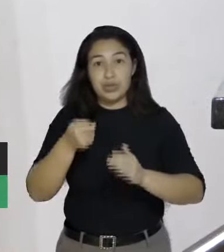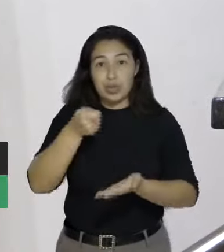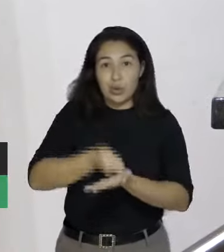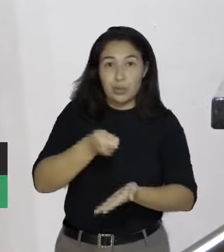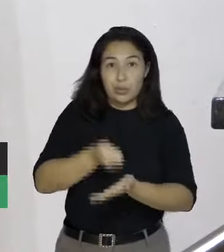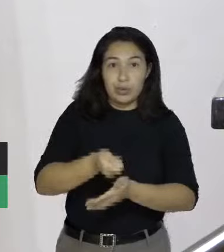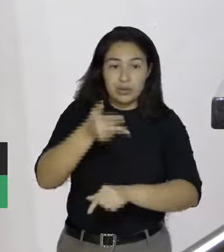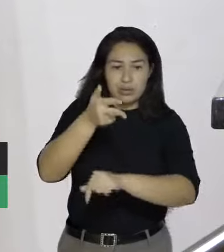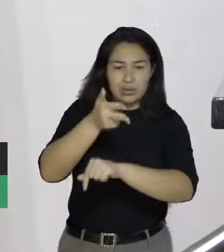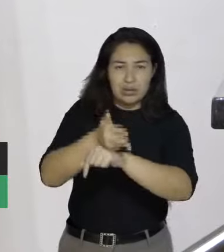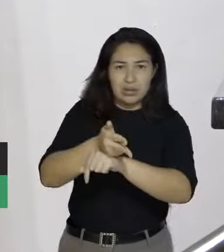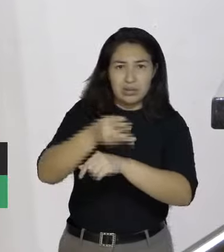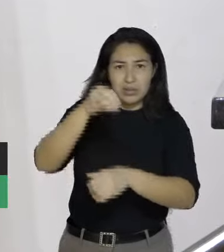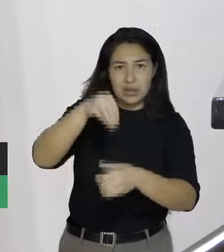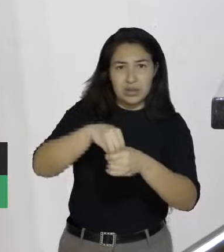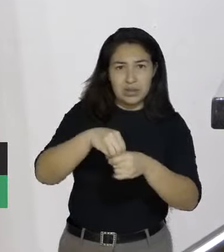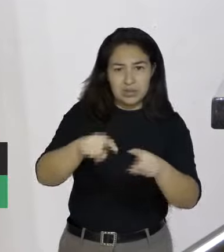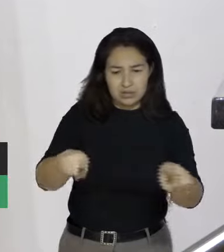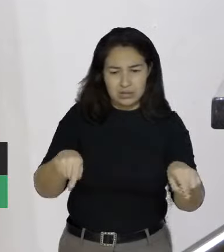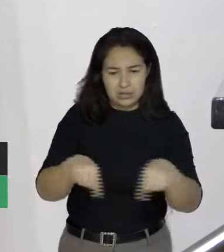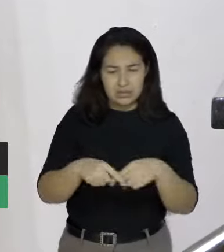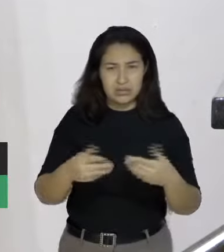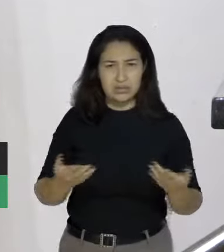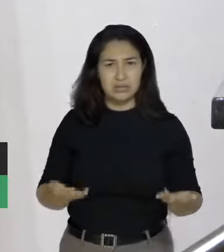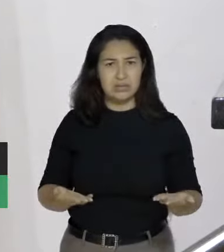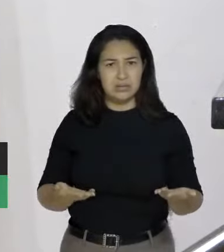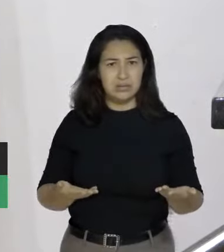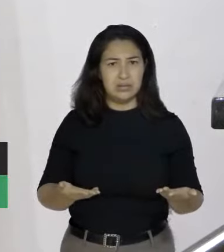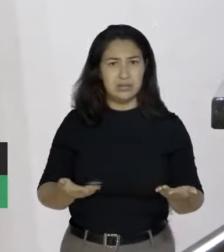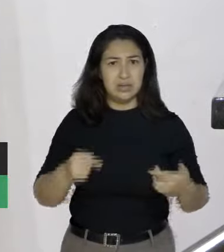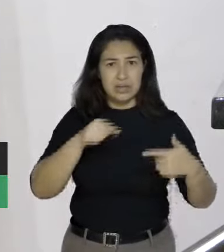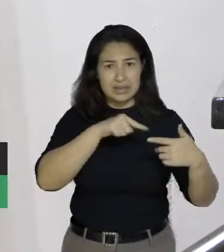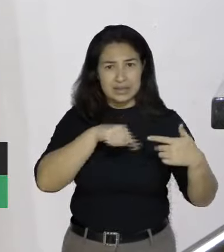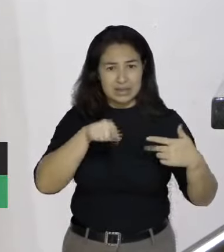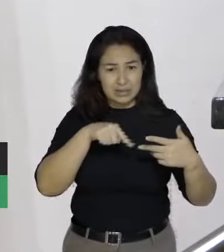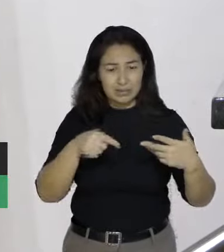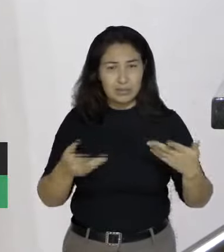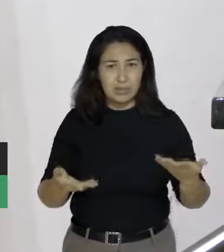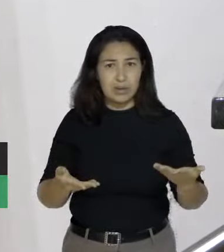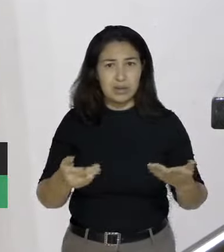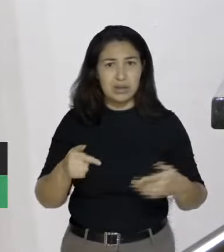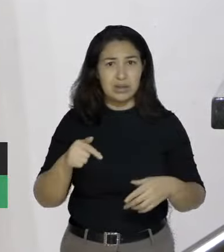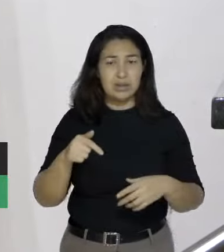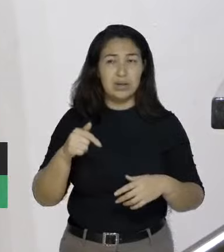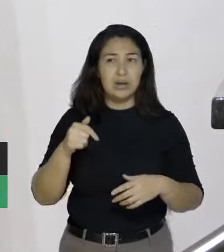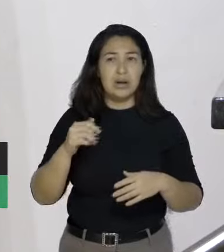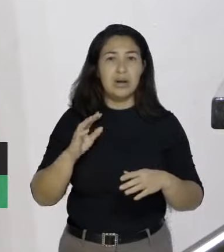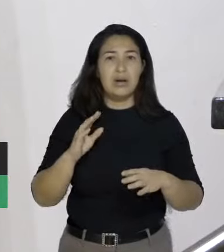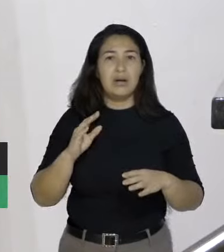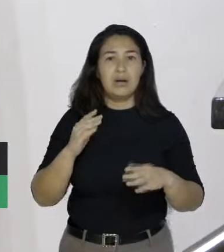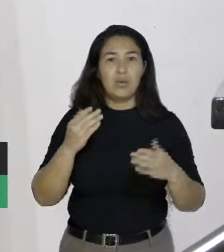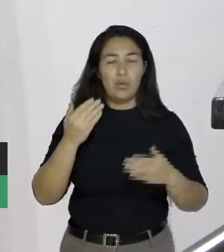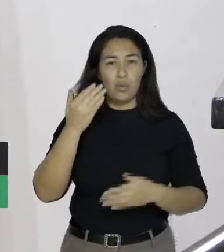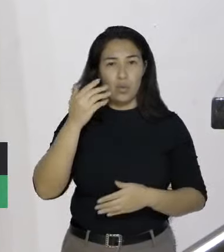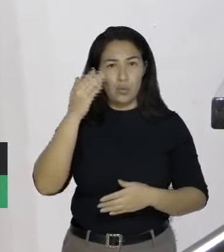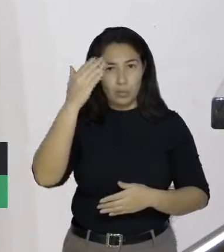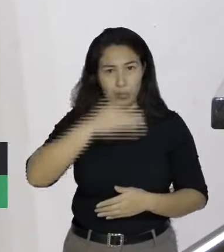dentro da sala de aula Justamente na semana que uma câmera interna capta um crime Bárbaro como esse